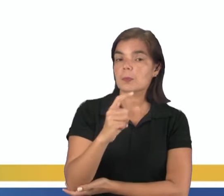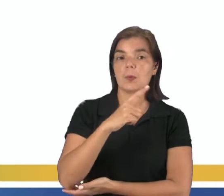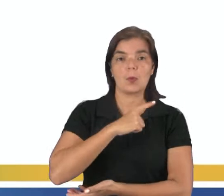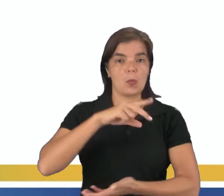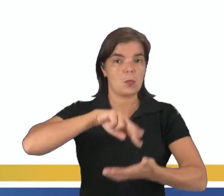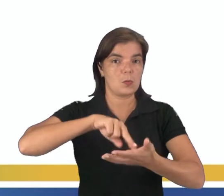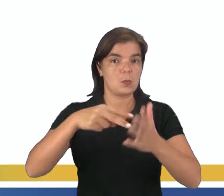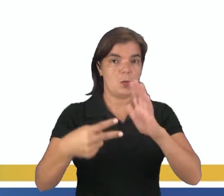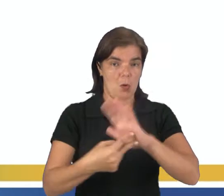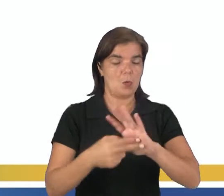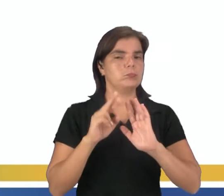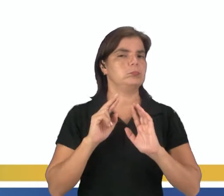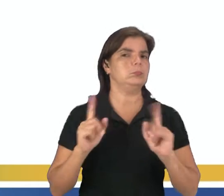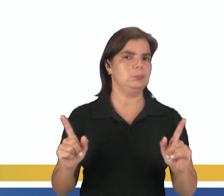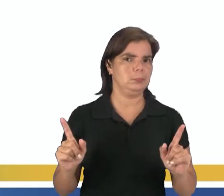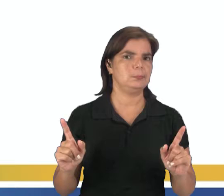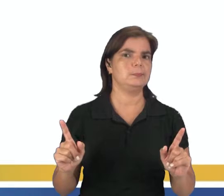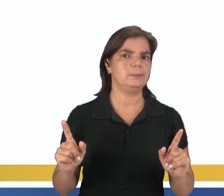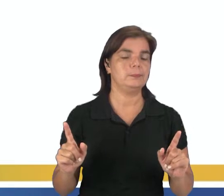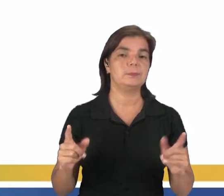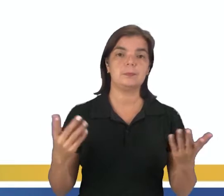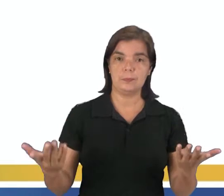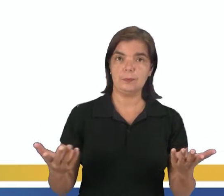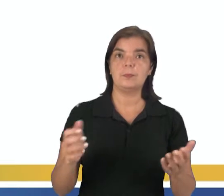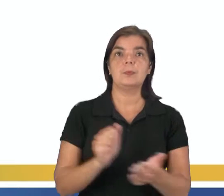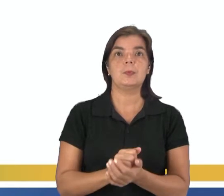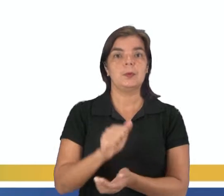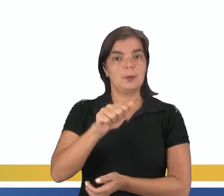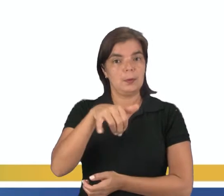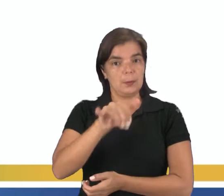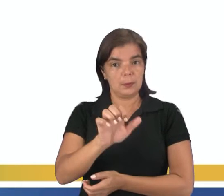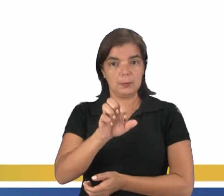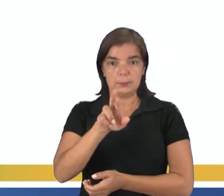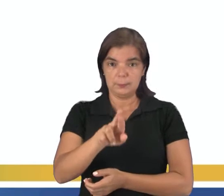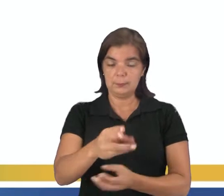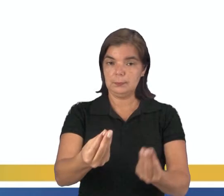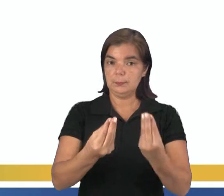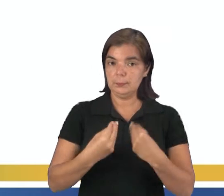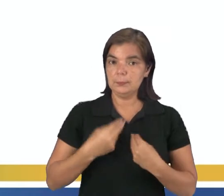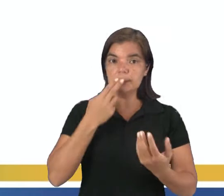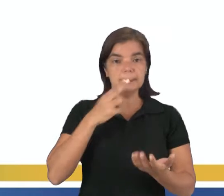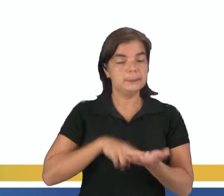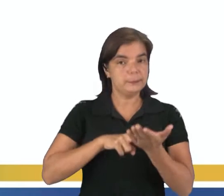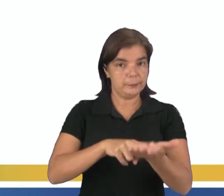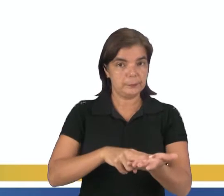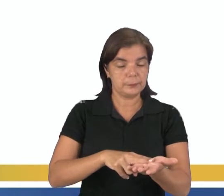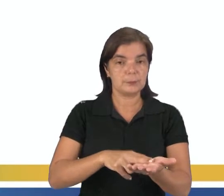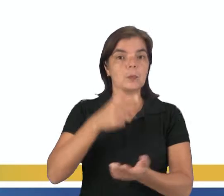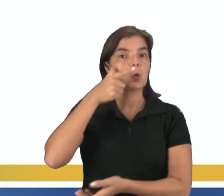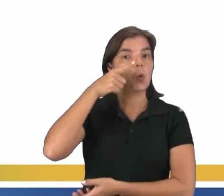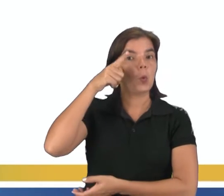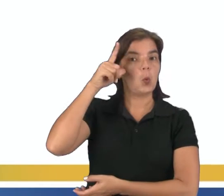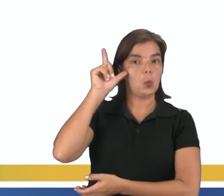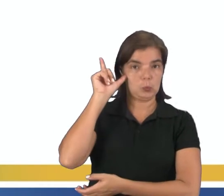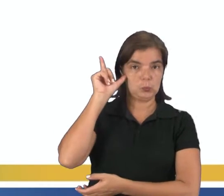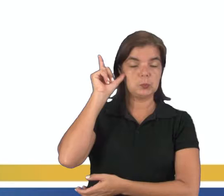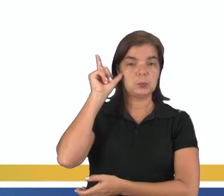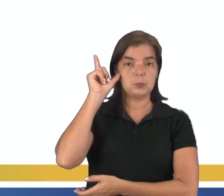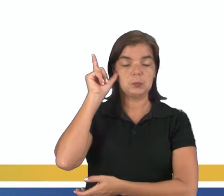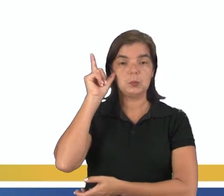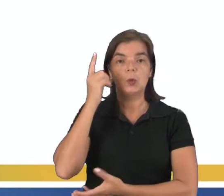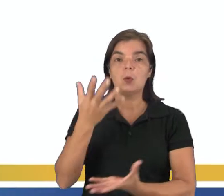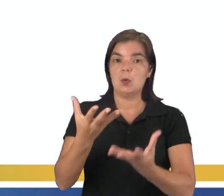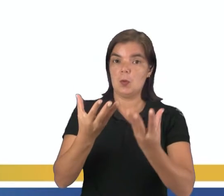tem significados bem diferentes. Ayer recebi uma carta, né? Ontem eu recebi uma